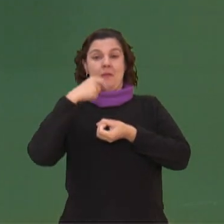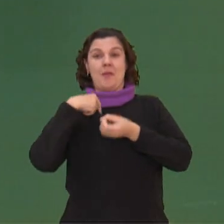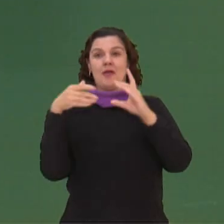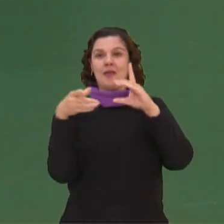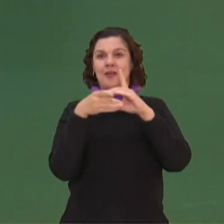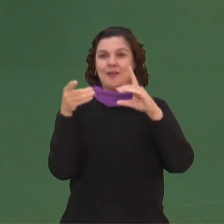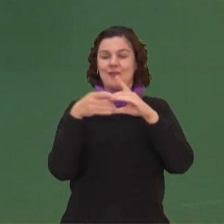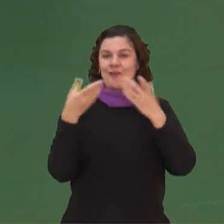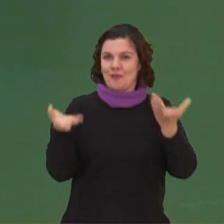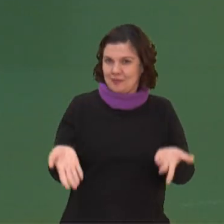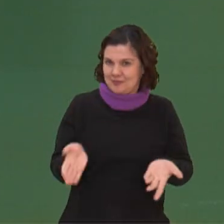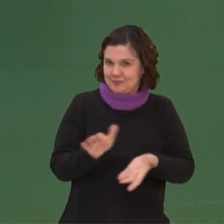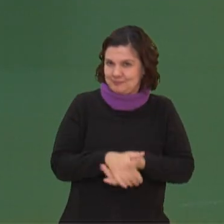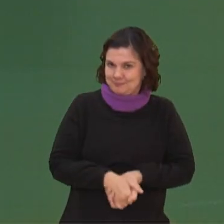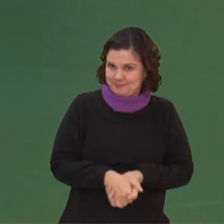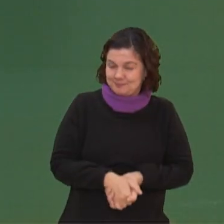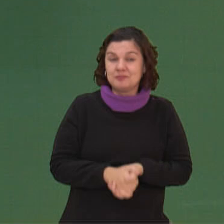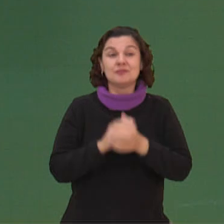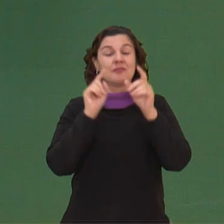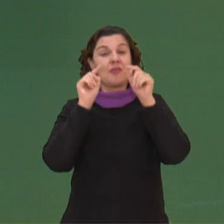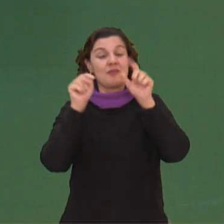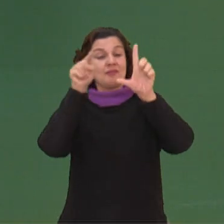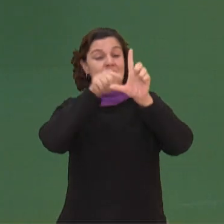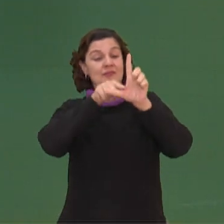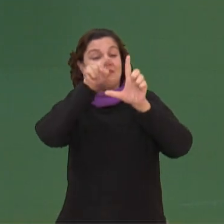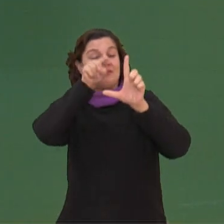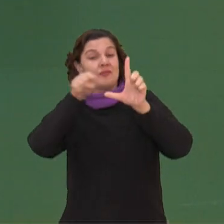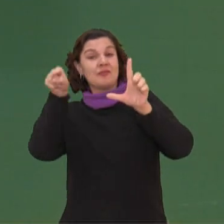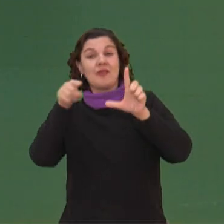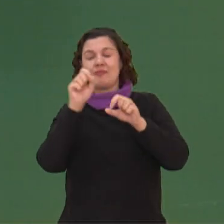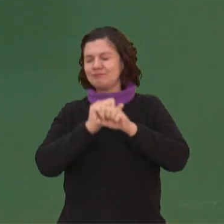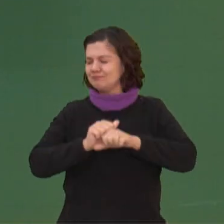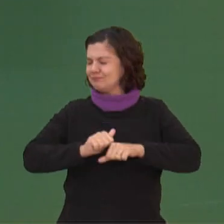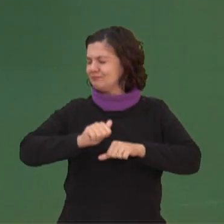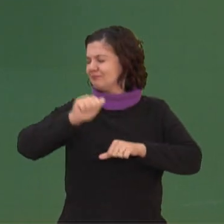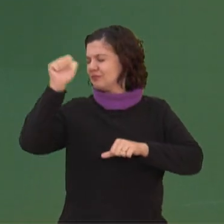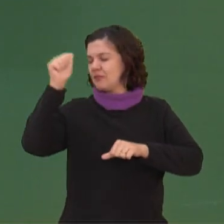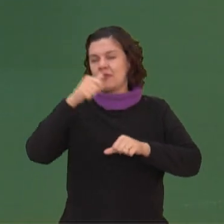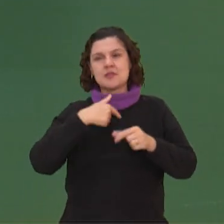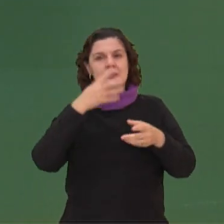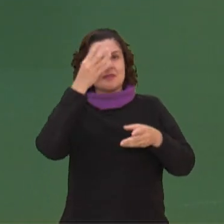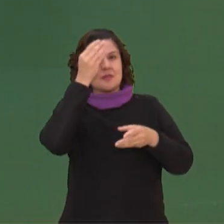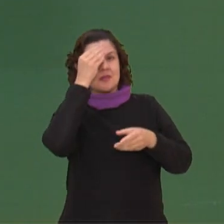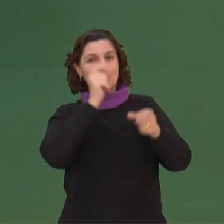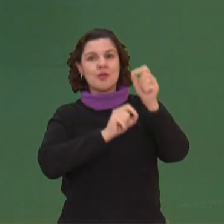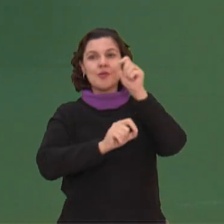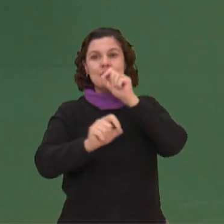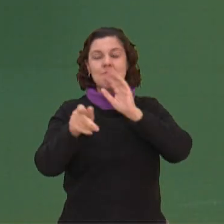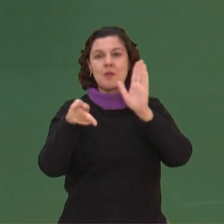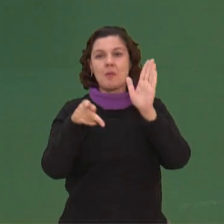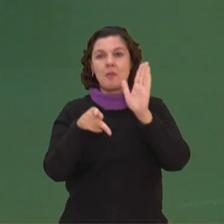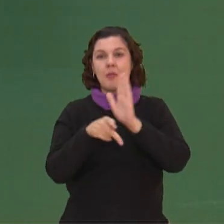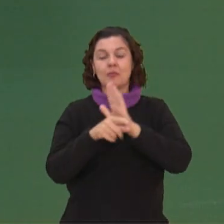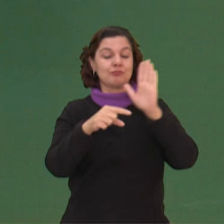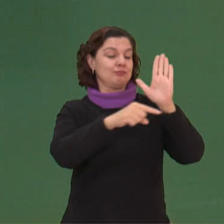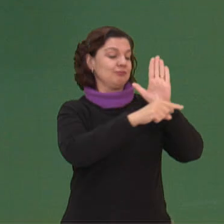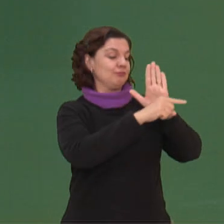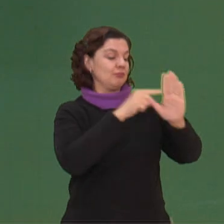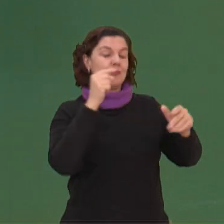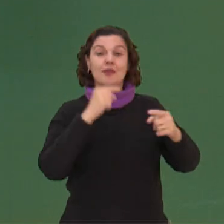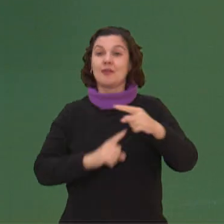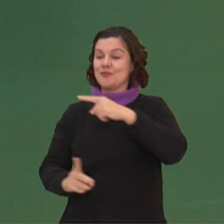dólar. Então, este gráfico é fundamental que você o entenda pensando na questão do negativo e